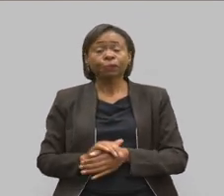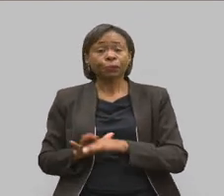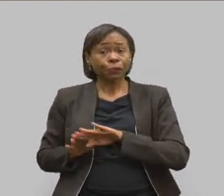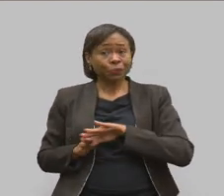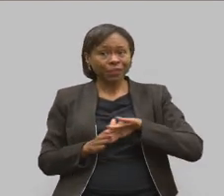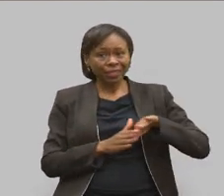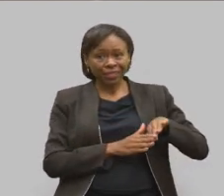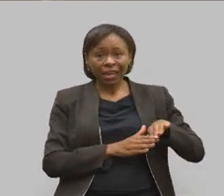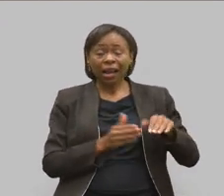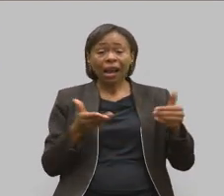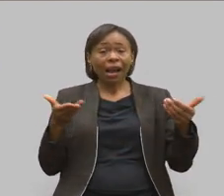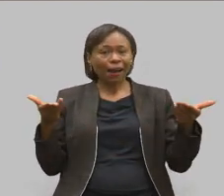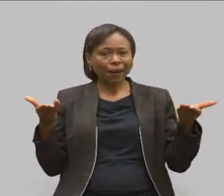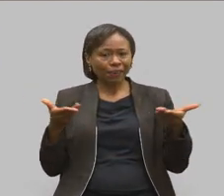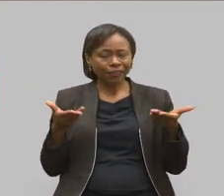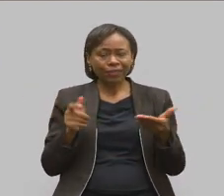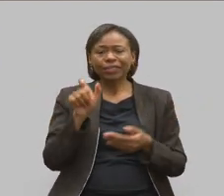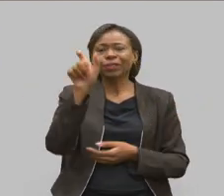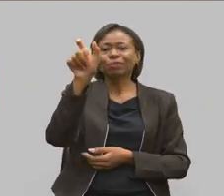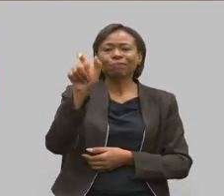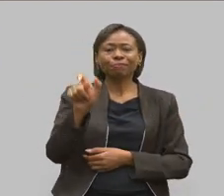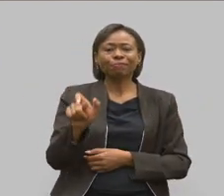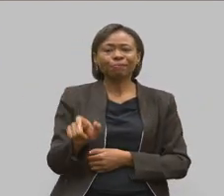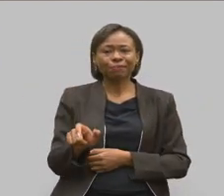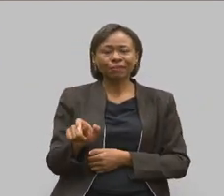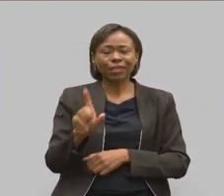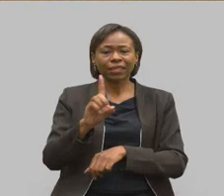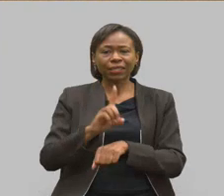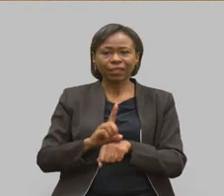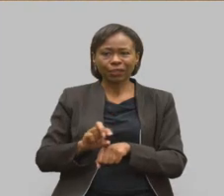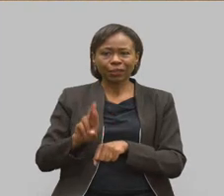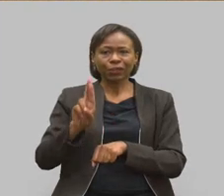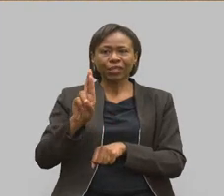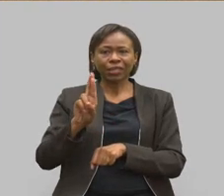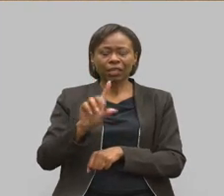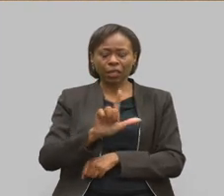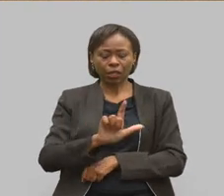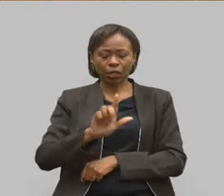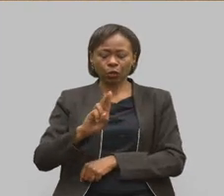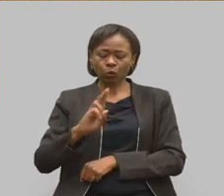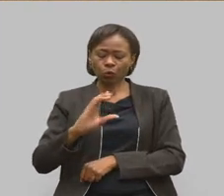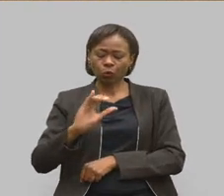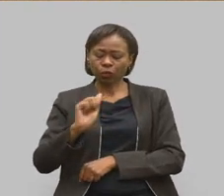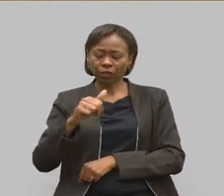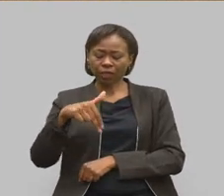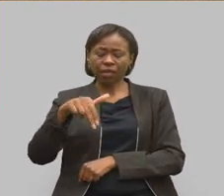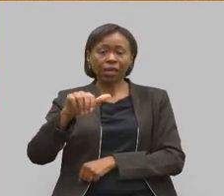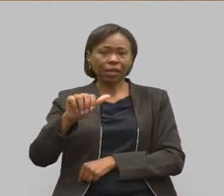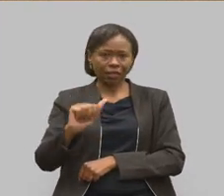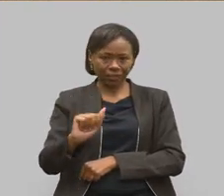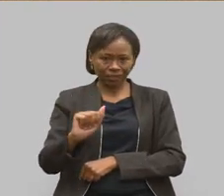palavra pra dout Luciana Cristina dos